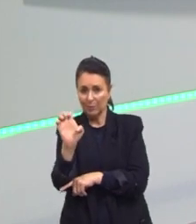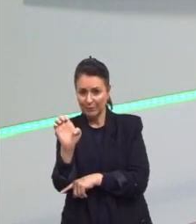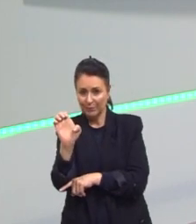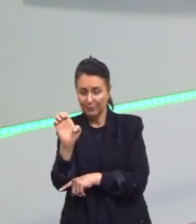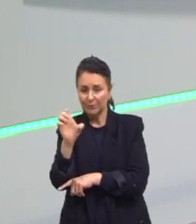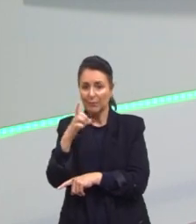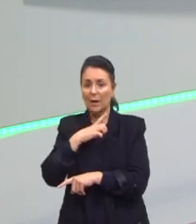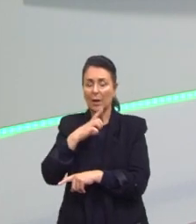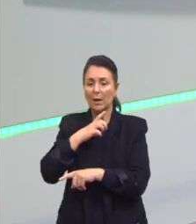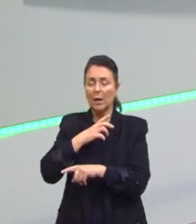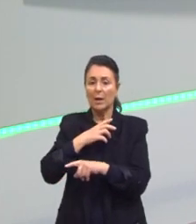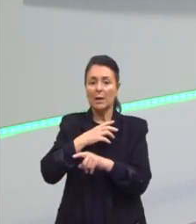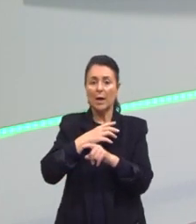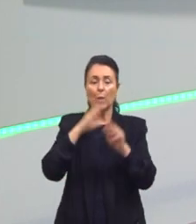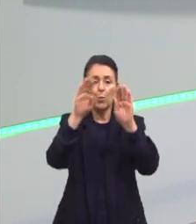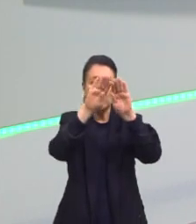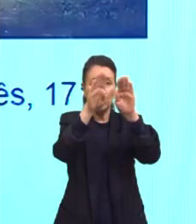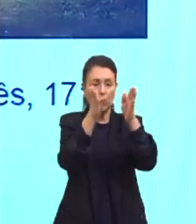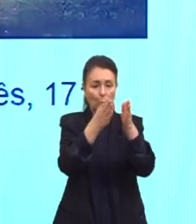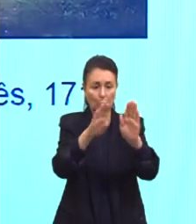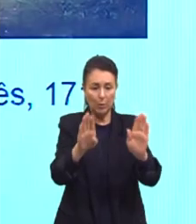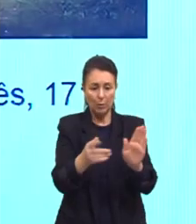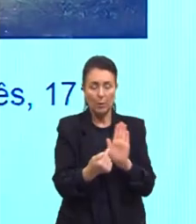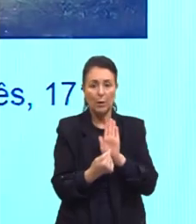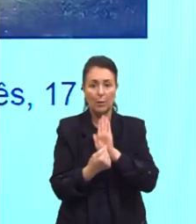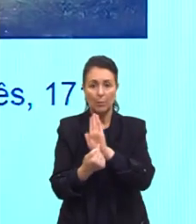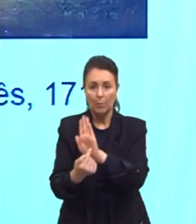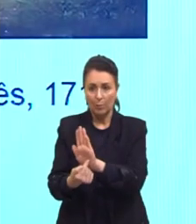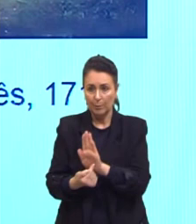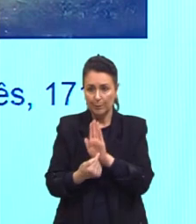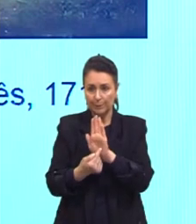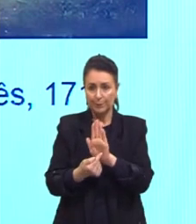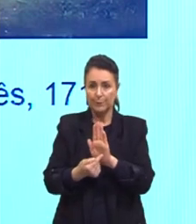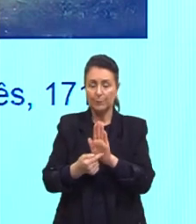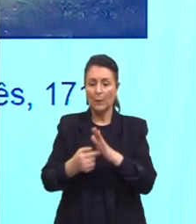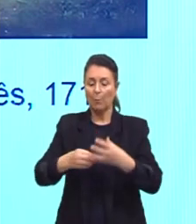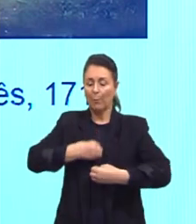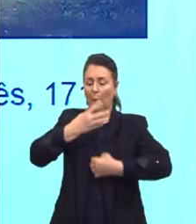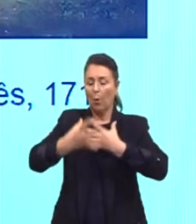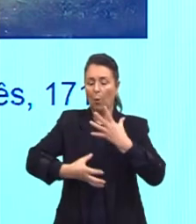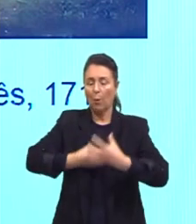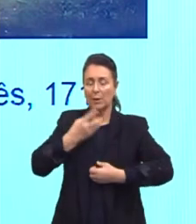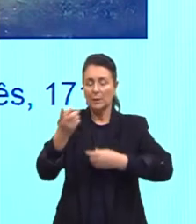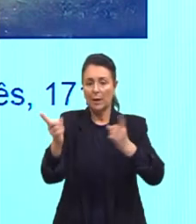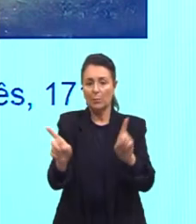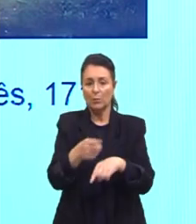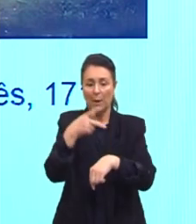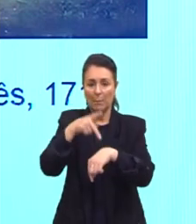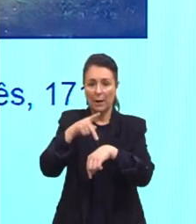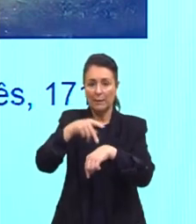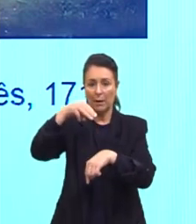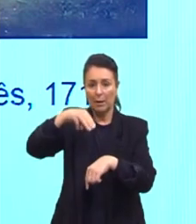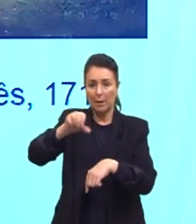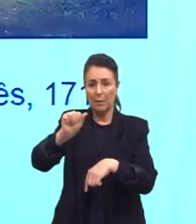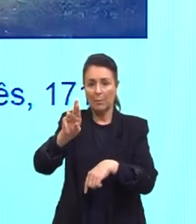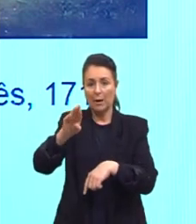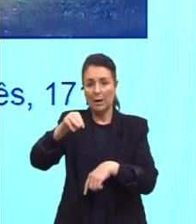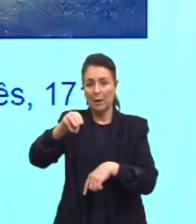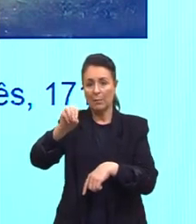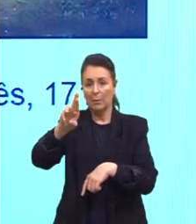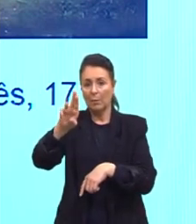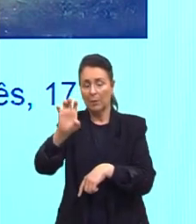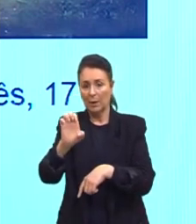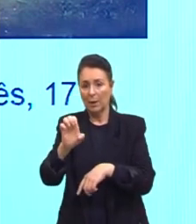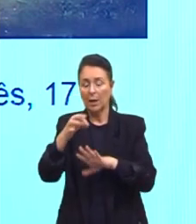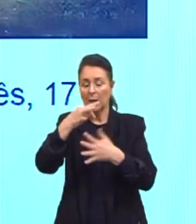que é um Escultor da época e ele retrata poesia em o mármore embora ele se